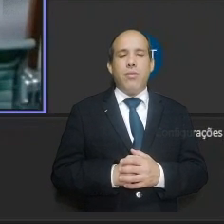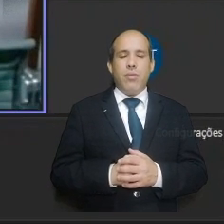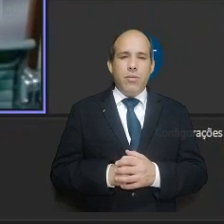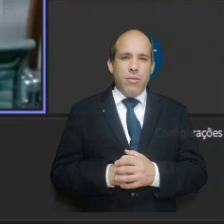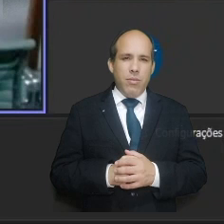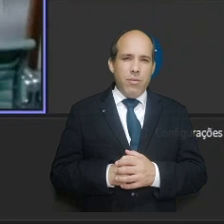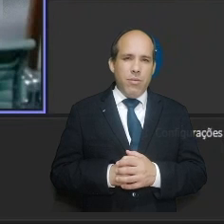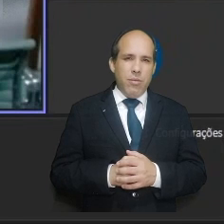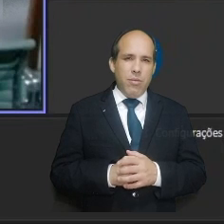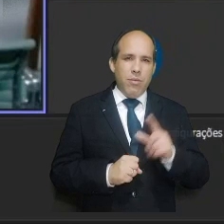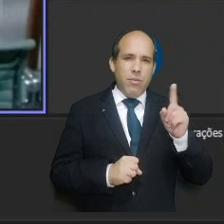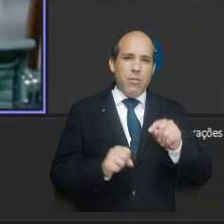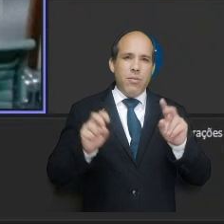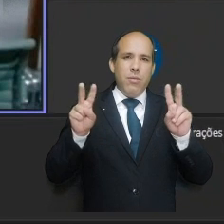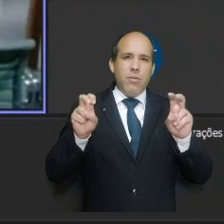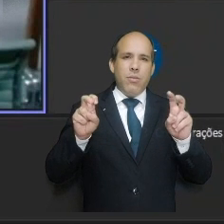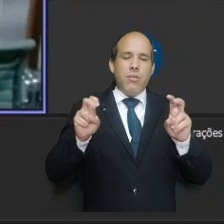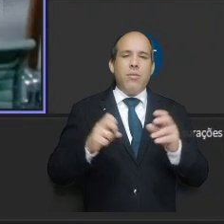favor.